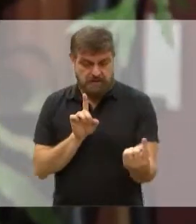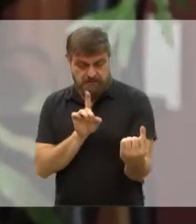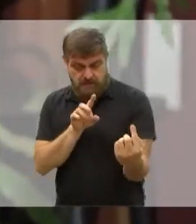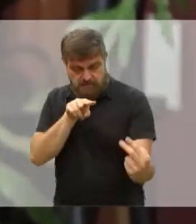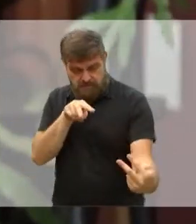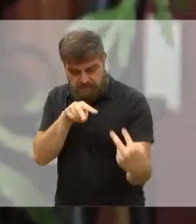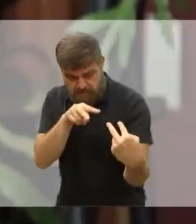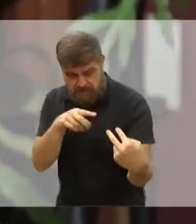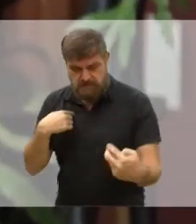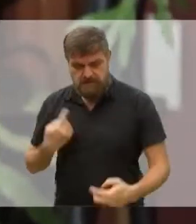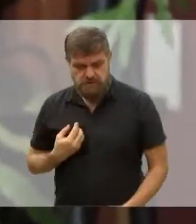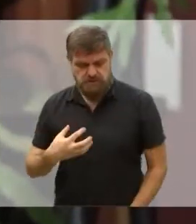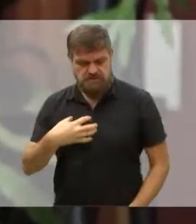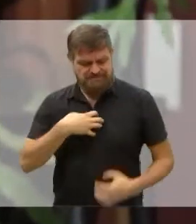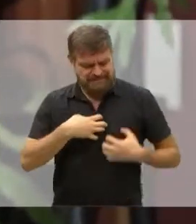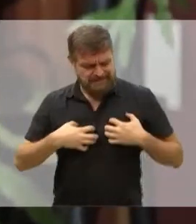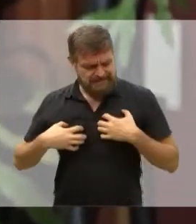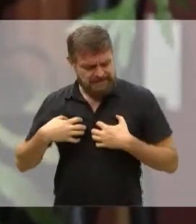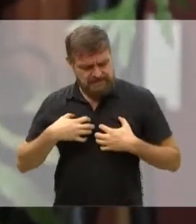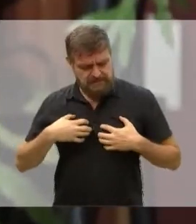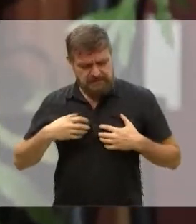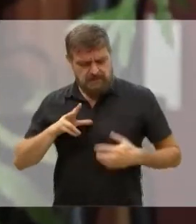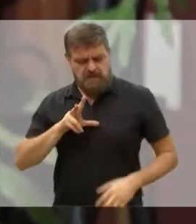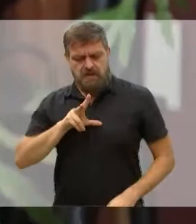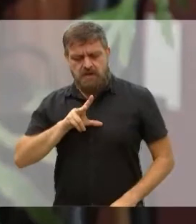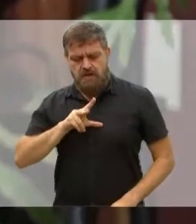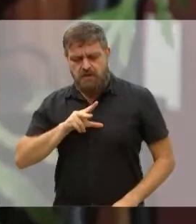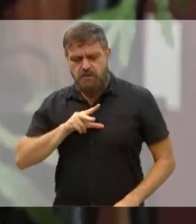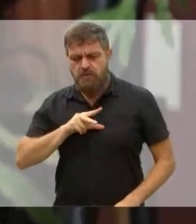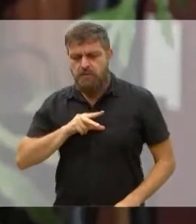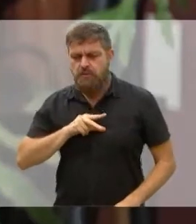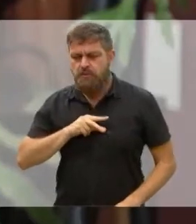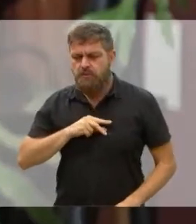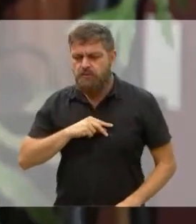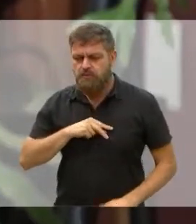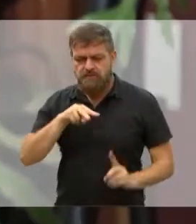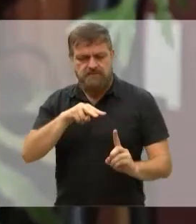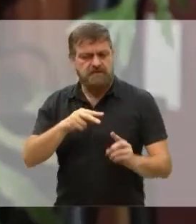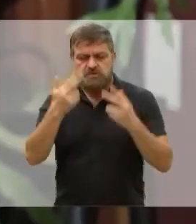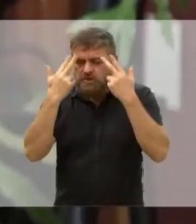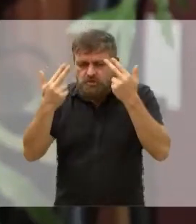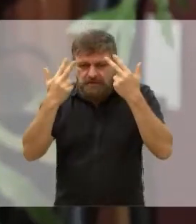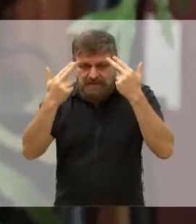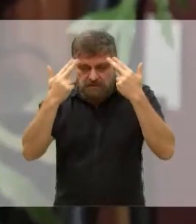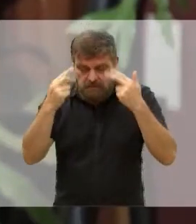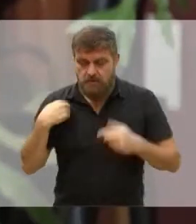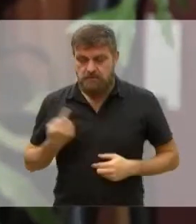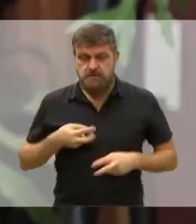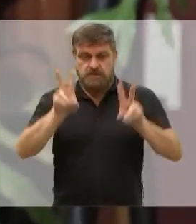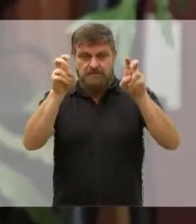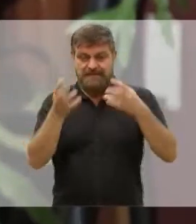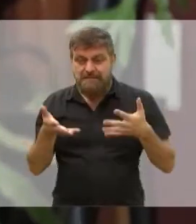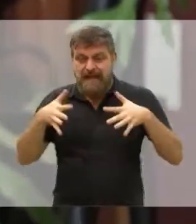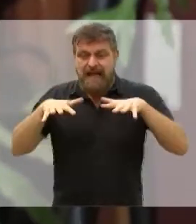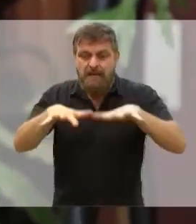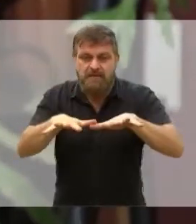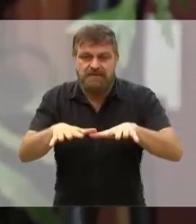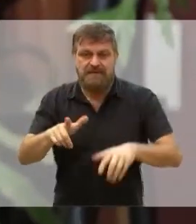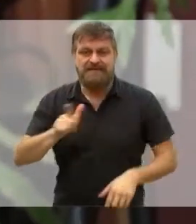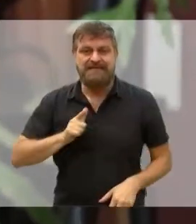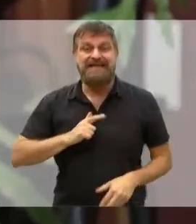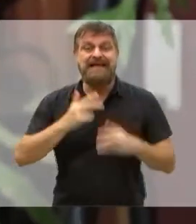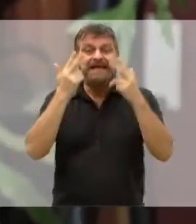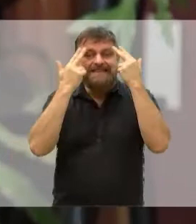você começa a tirar isso, você começa a tratar de uma forma natural, e é isso que a gente fala. Quando a gente fala de inclusão é isso, é